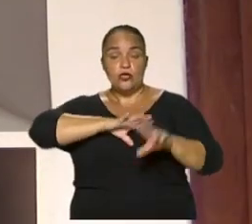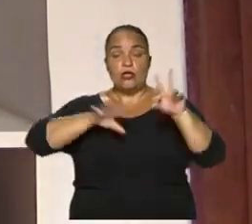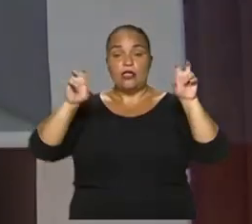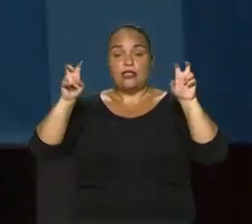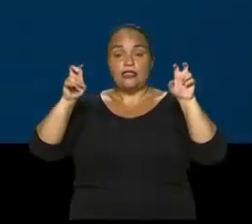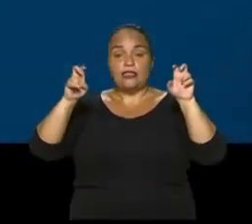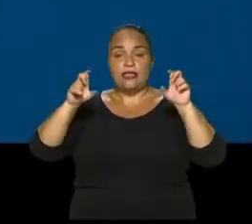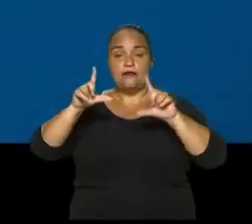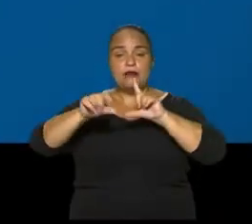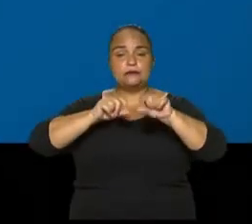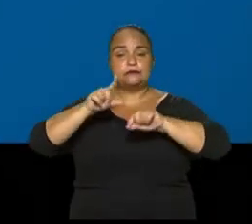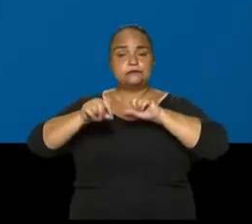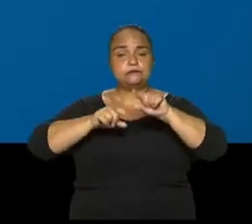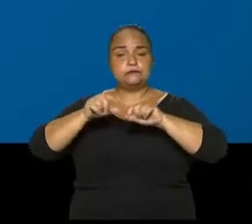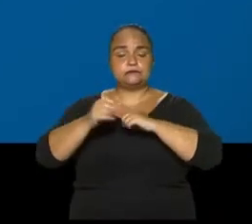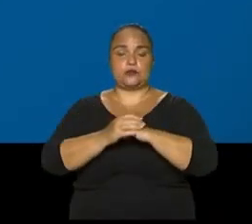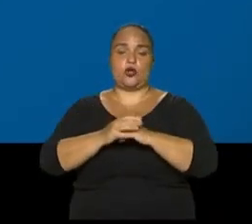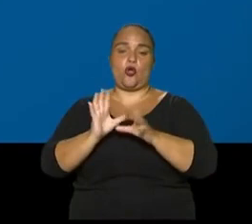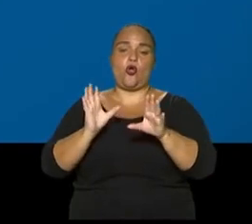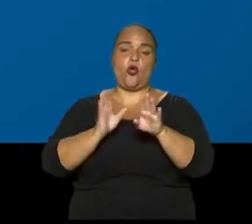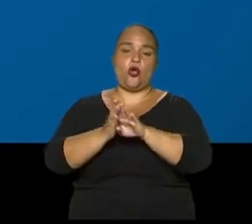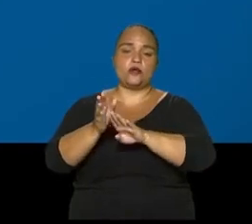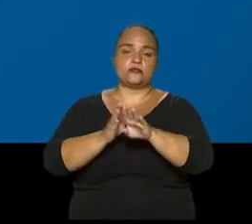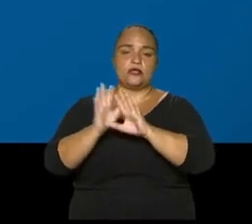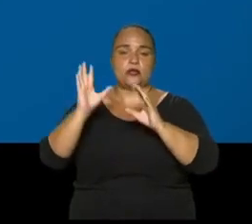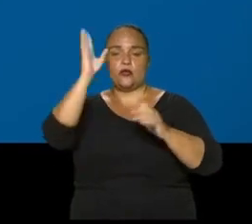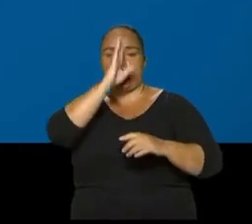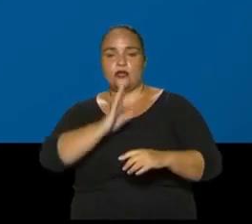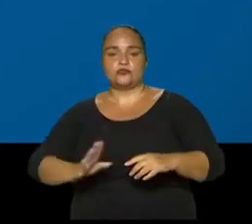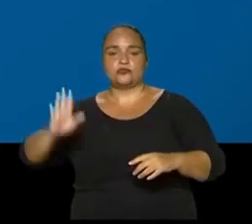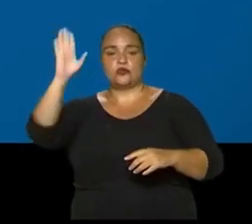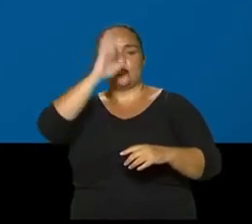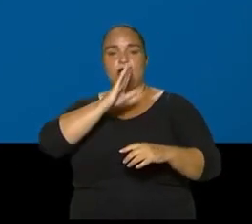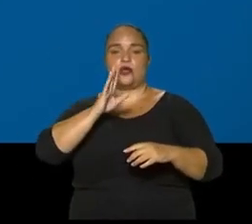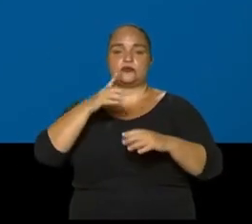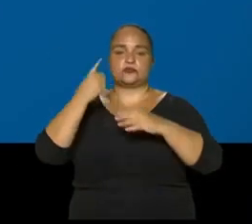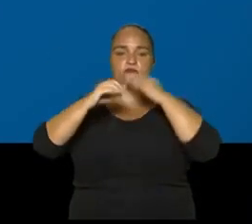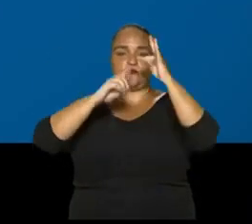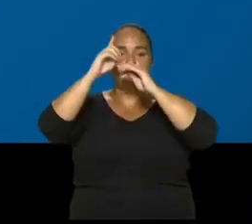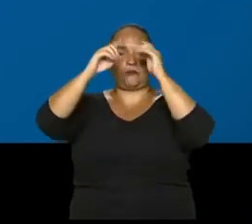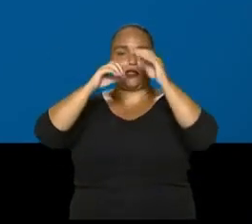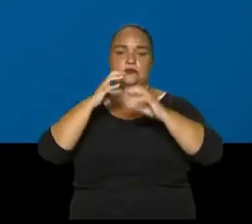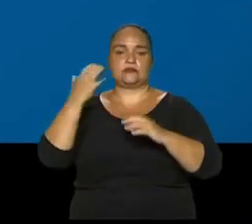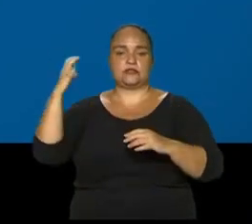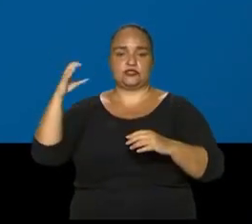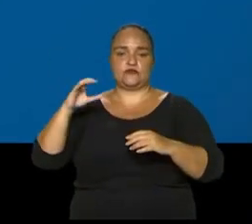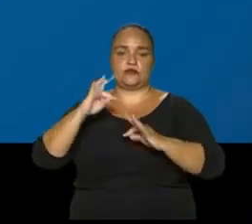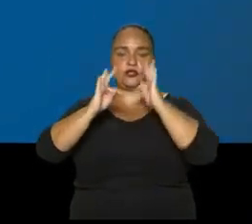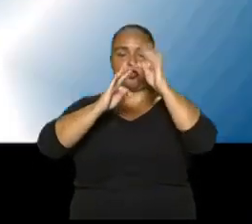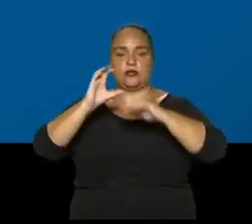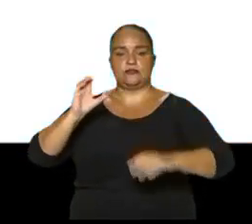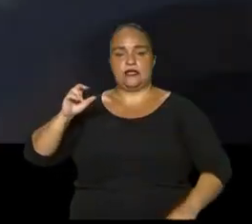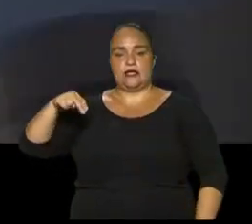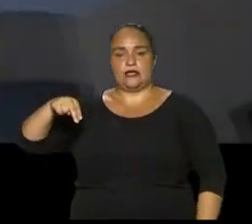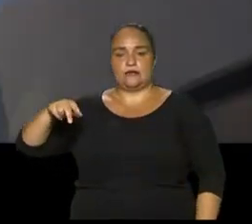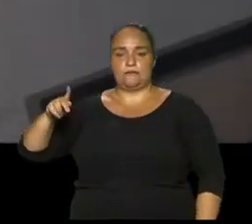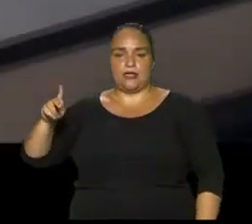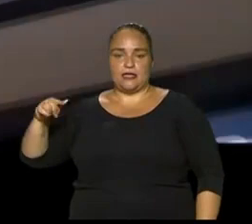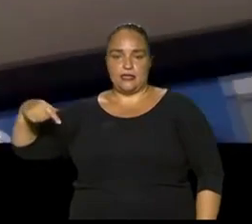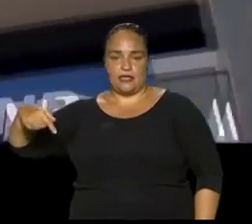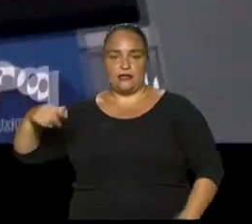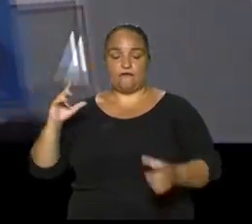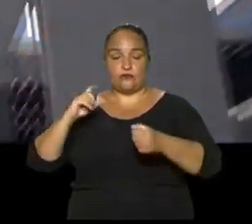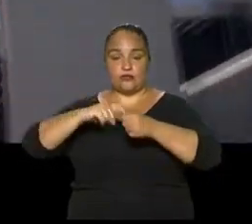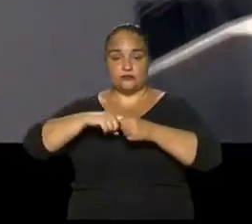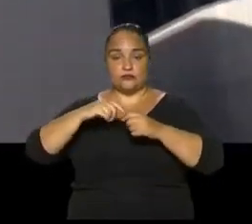muito selecionados. O Conselho Nacional de Desenvolvimento Científico e Tecnológico, CNPq, fundação pública vinculada